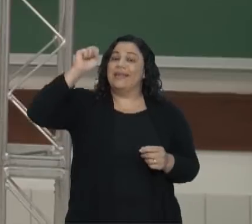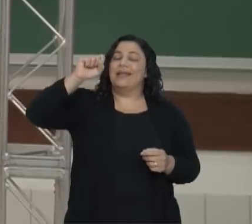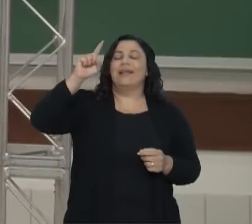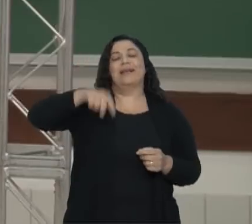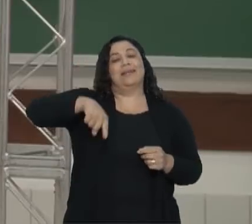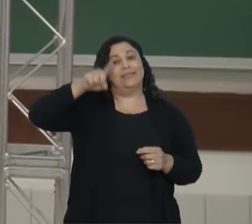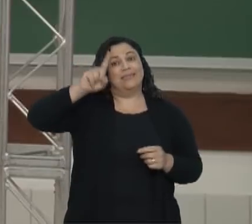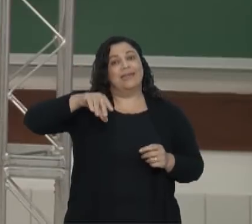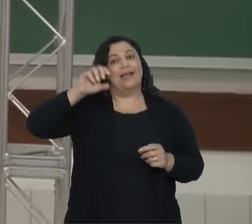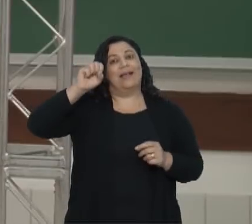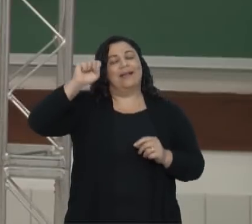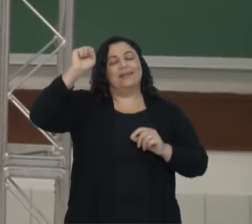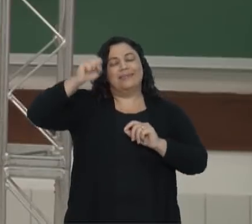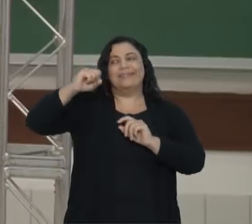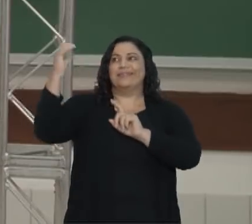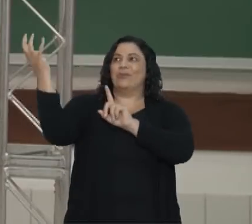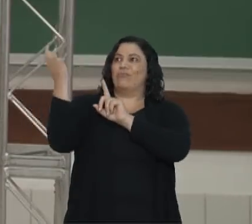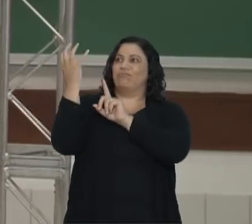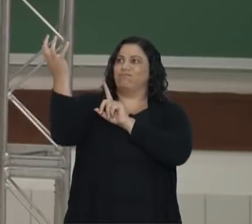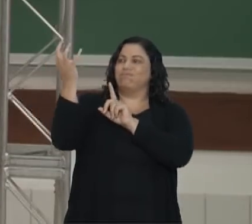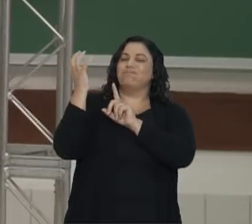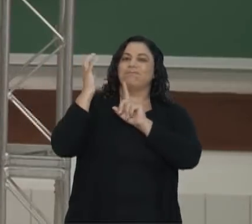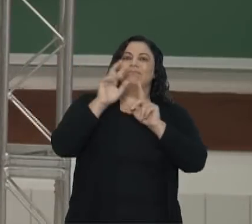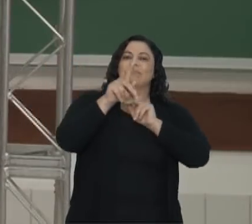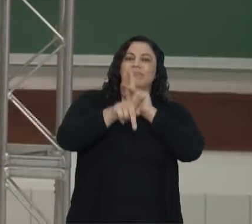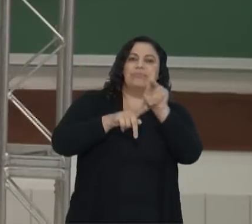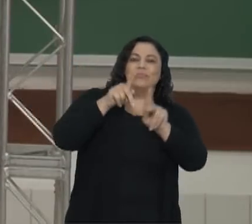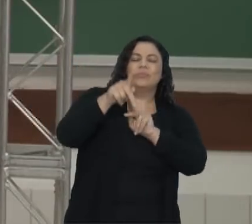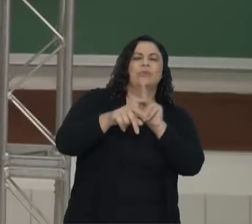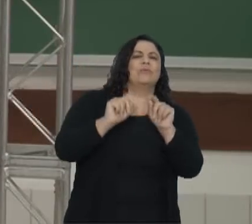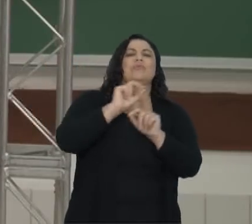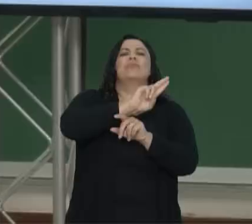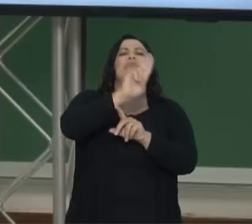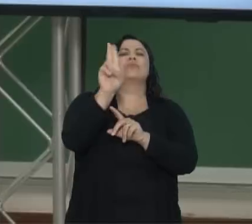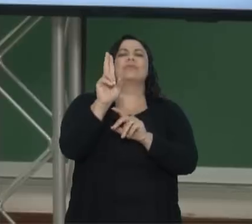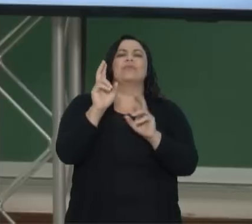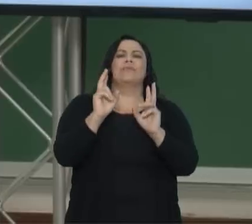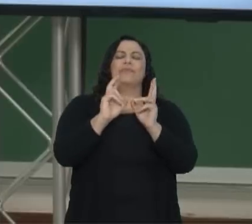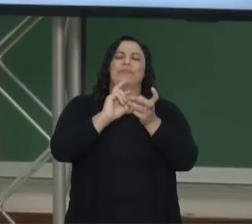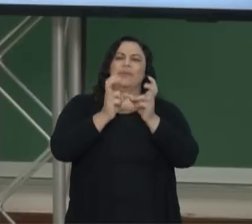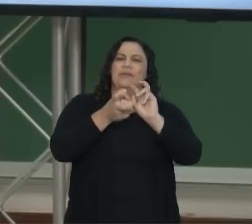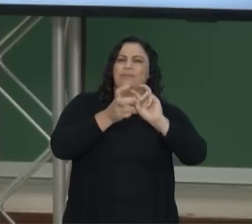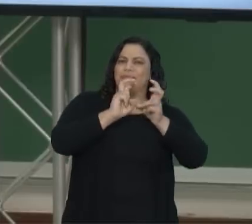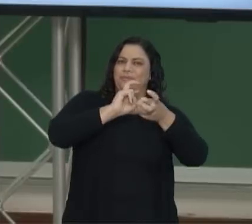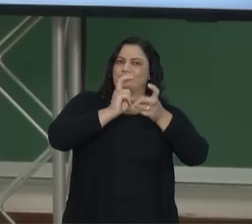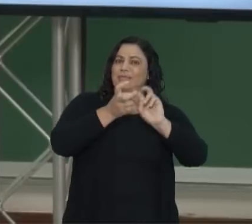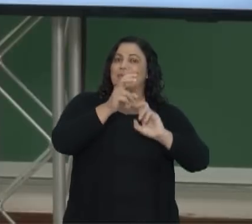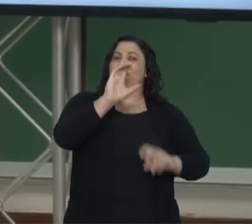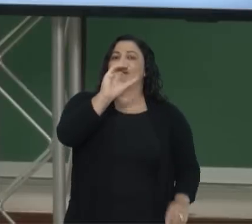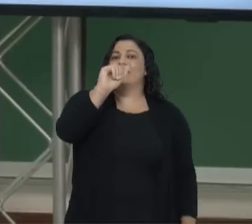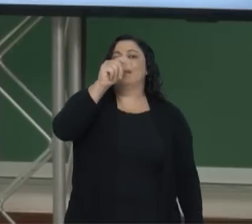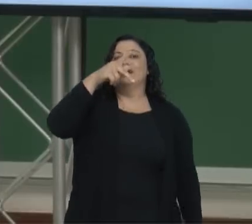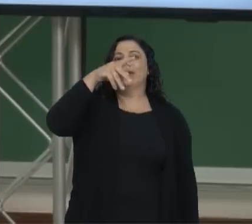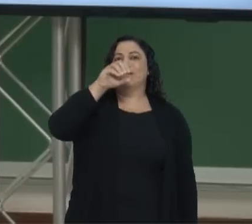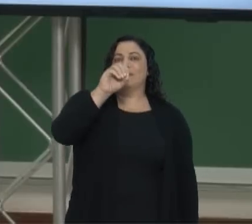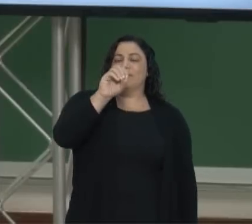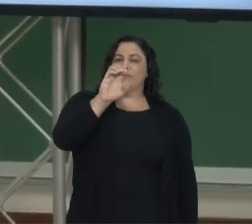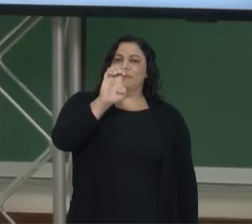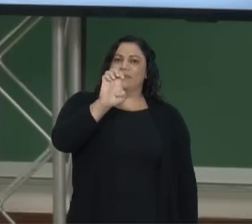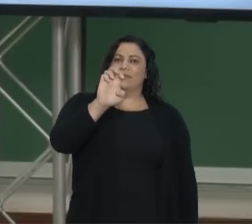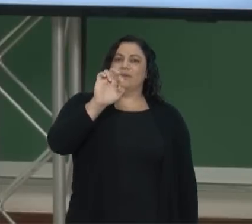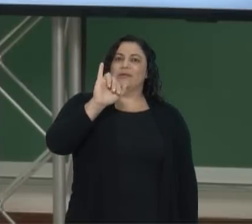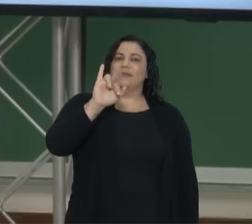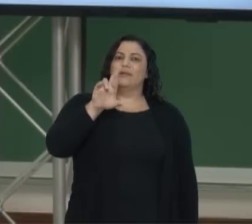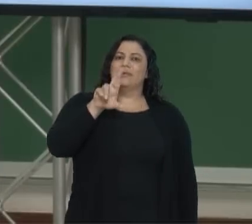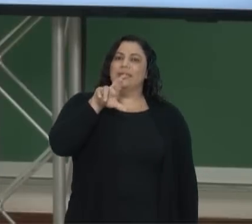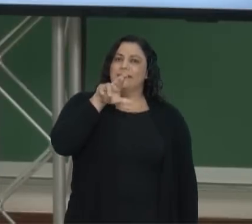influência dos povos africanos na cultura brasileira, a capoeira, né? Praticada por muitas pessoas hoje em dia. É levada